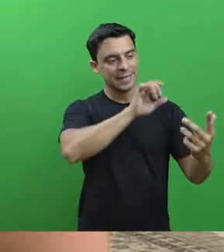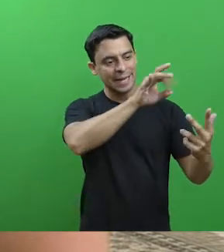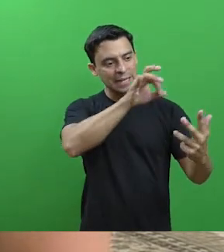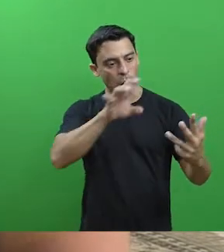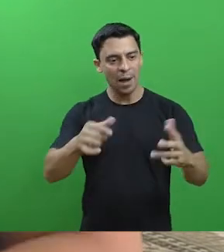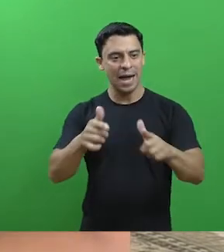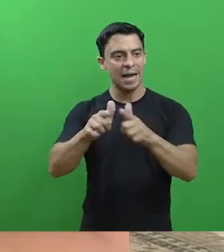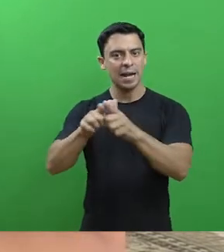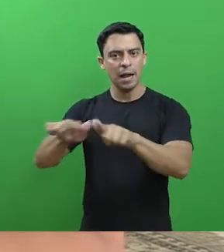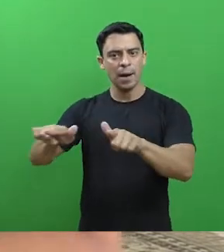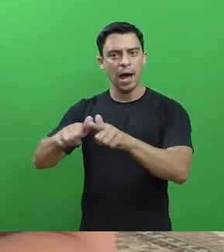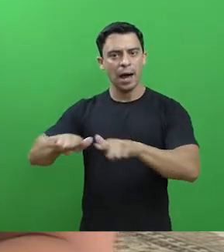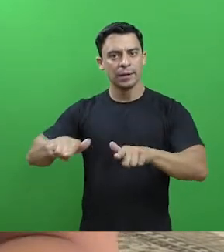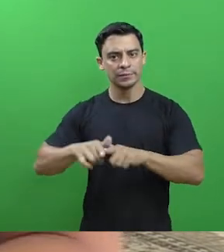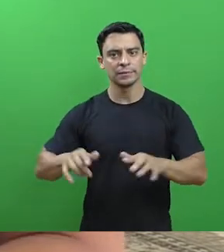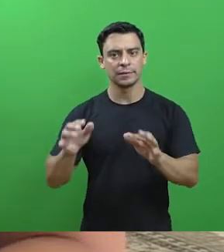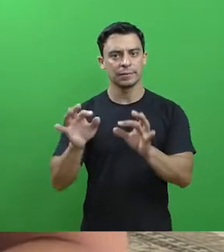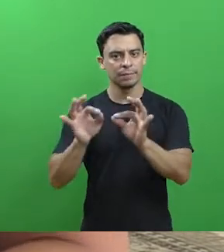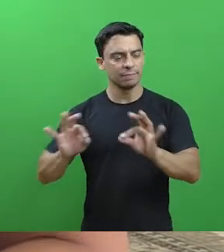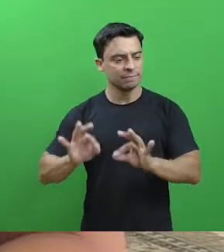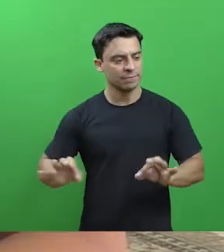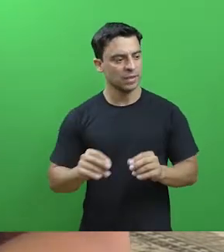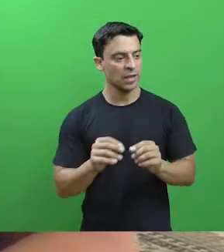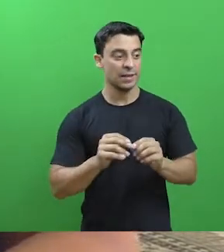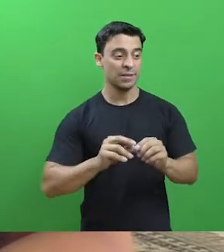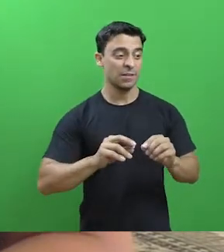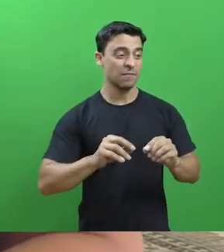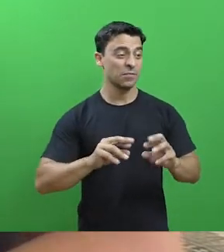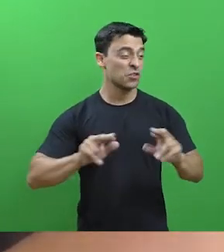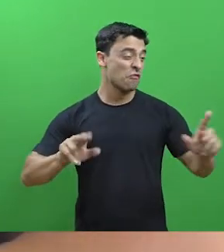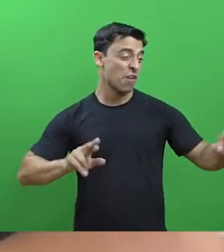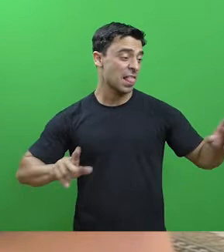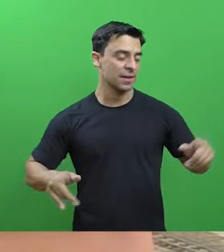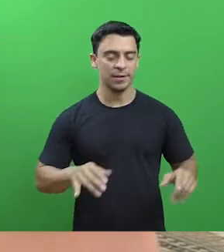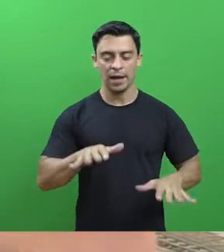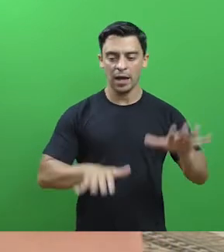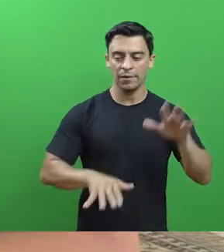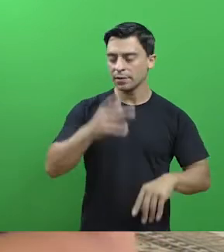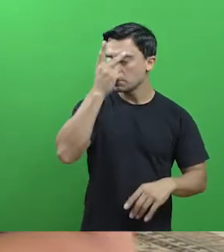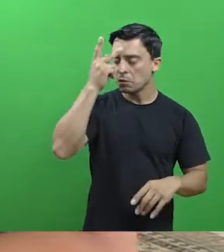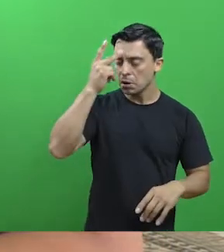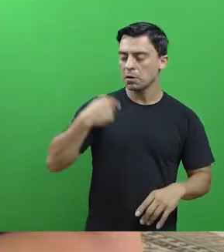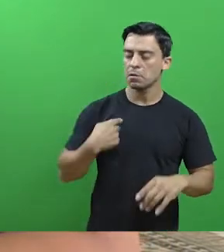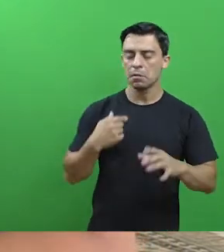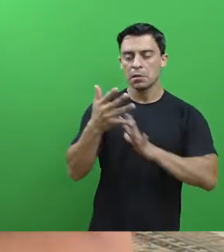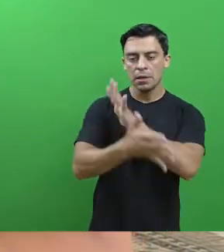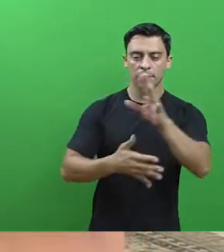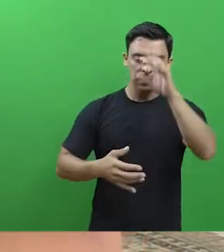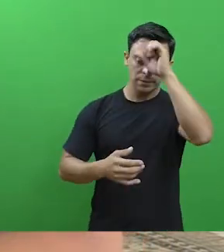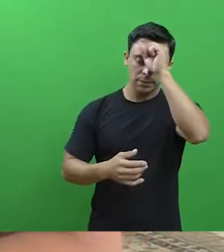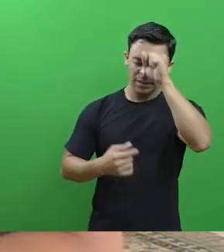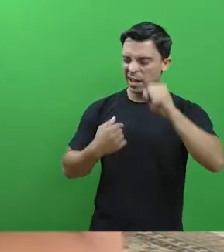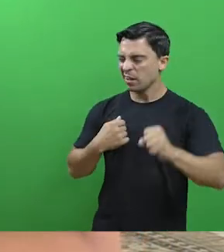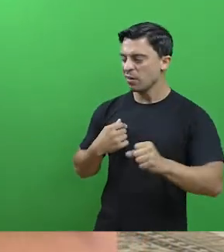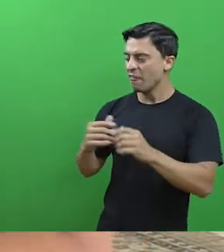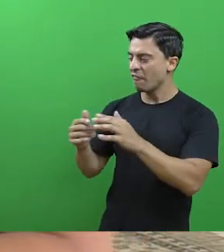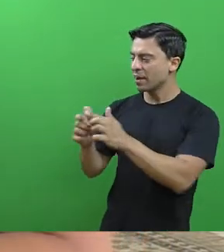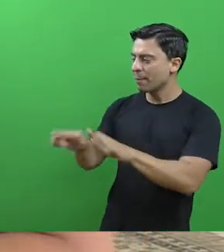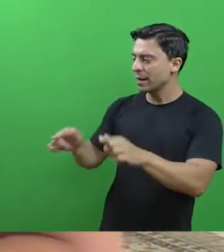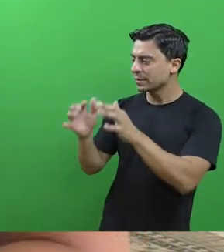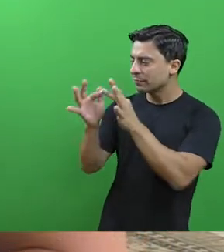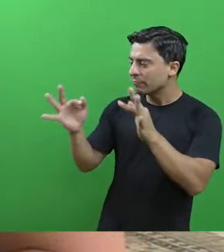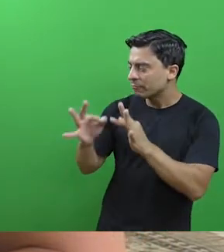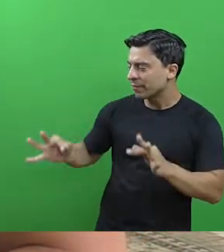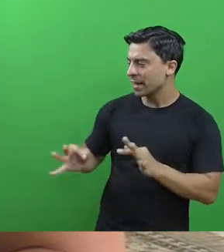diferente. Às vezes, muitas pessoas que vão aprender língua de sinais pensam, né? Eu faço na mesma estrutura. E às vezes, quando faz numa